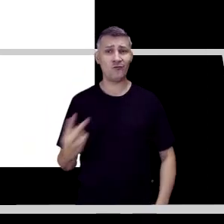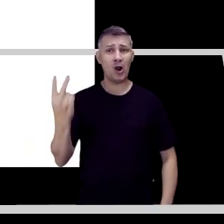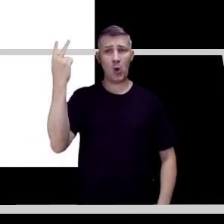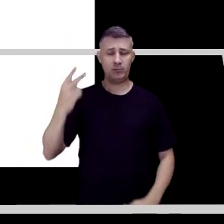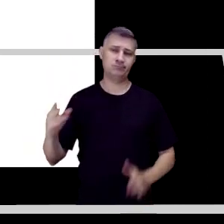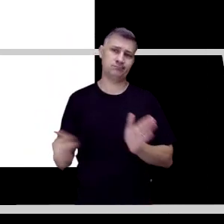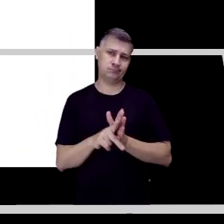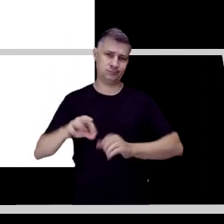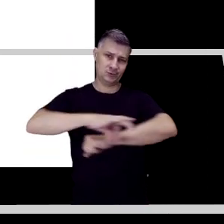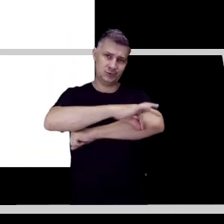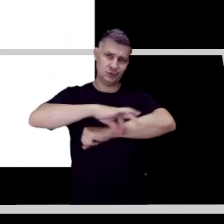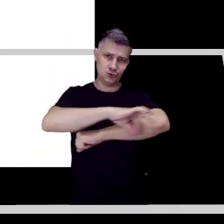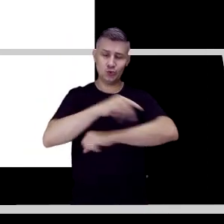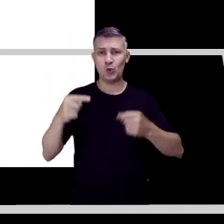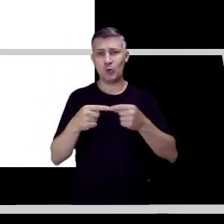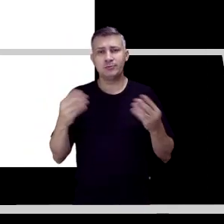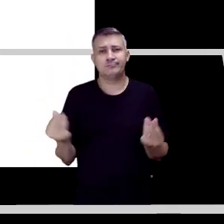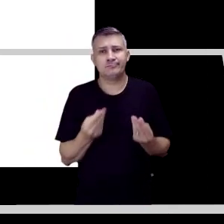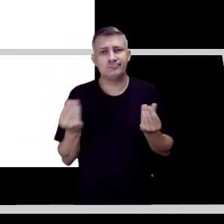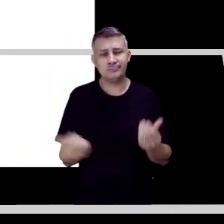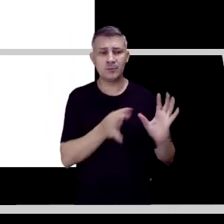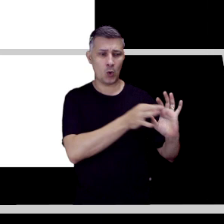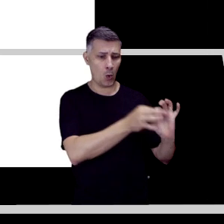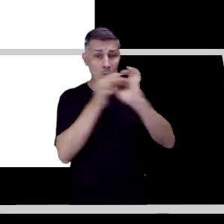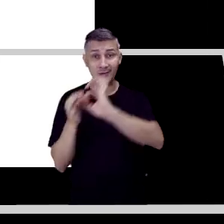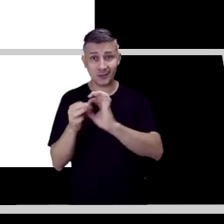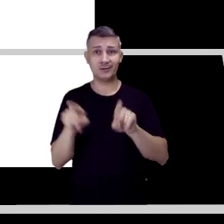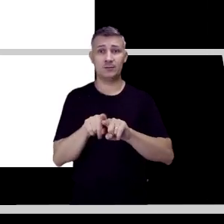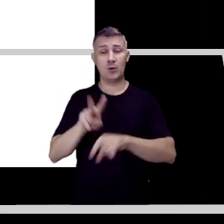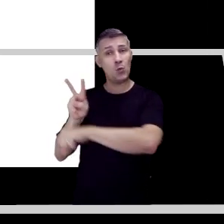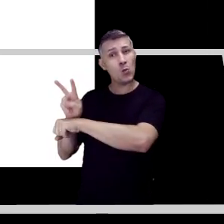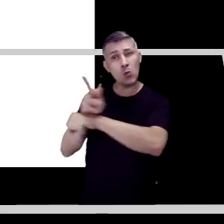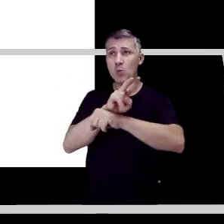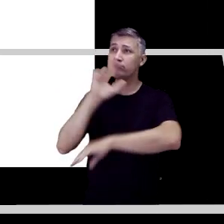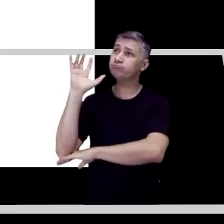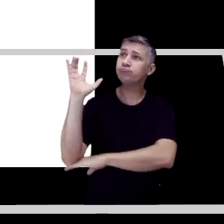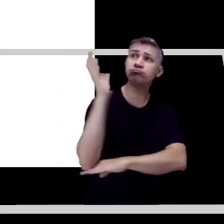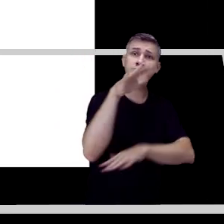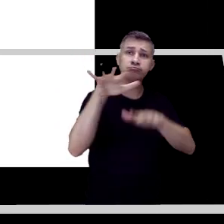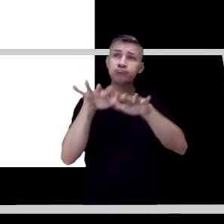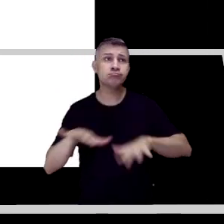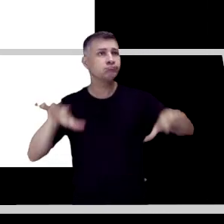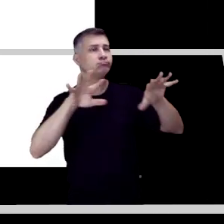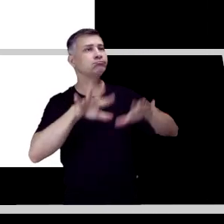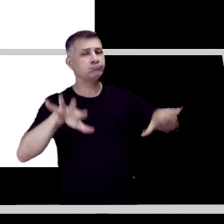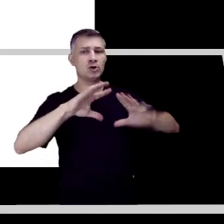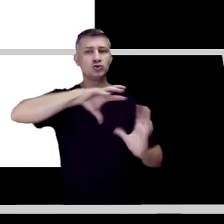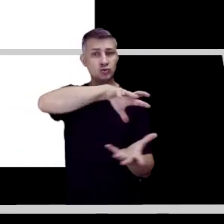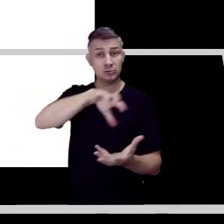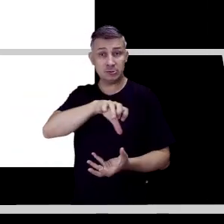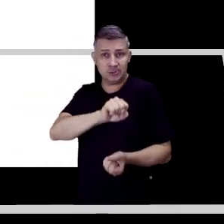como valores da nossa arquitetura, que é assim a sensibilidade ao contexto, o cuidado com a paisagem,